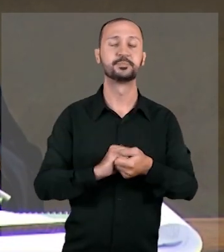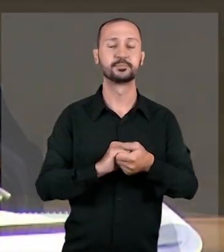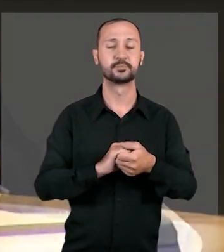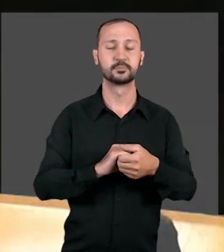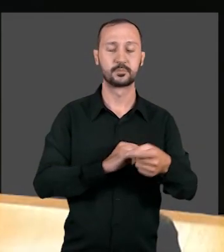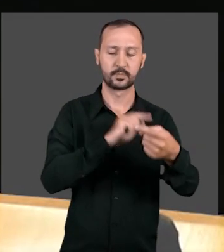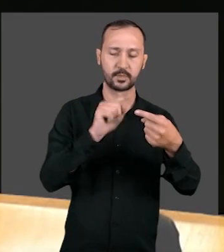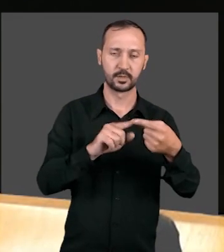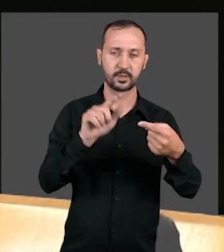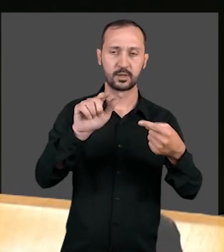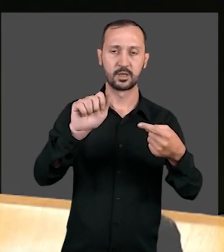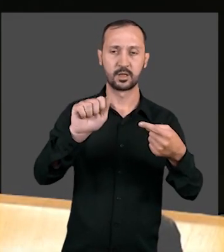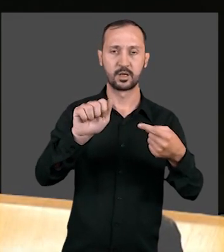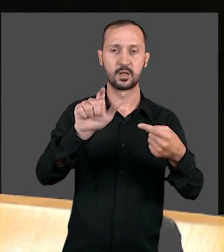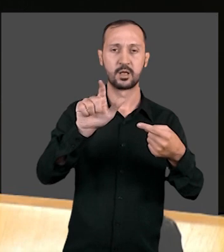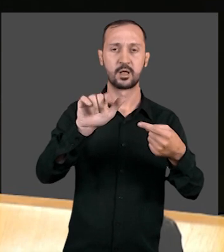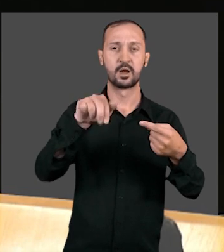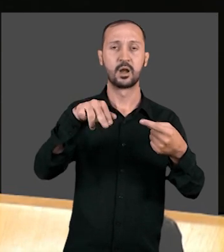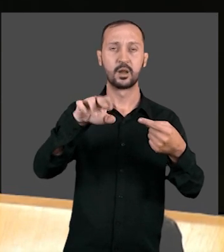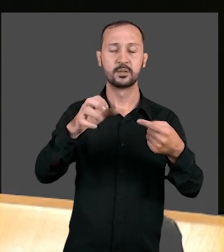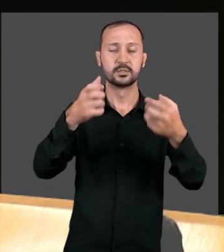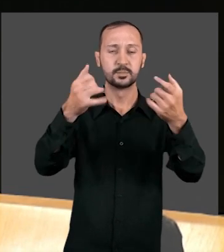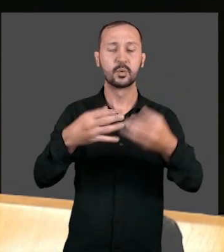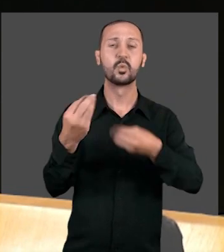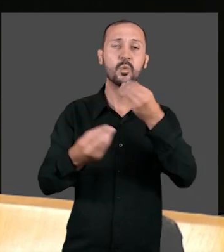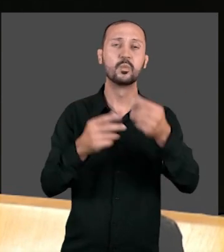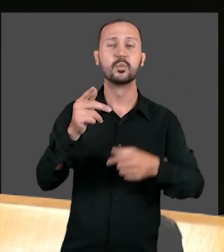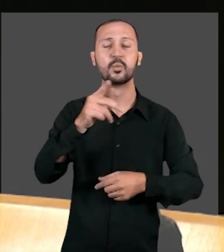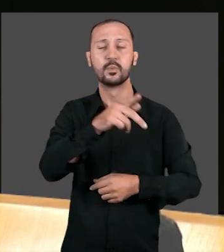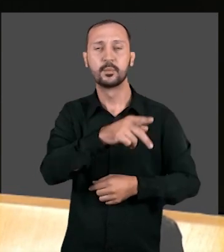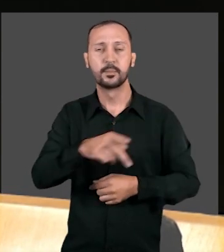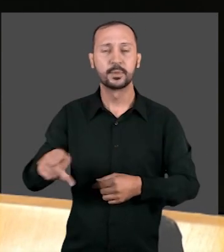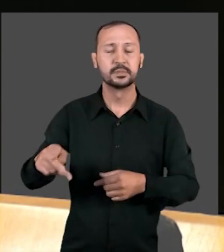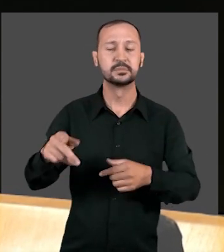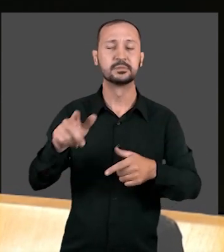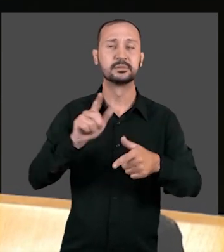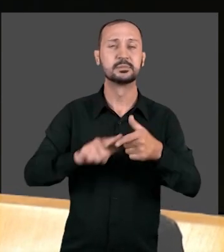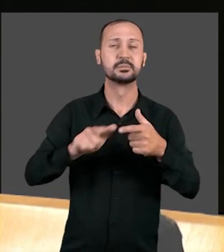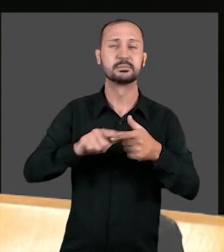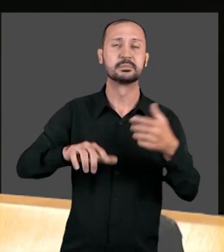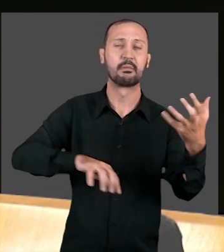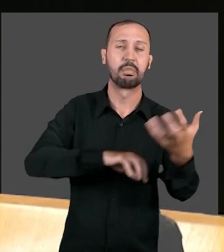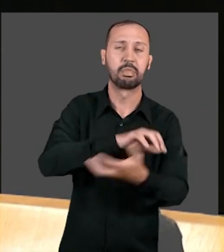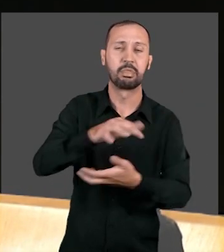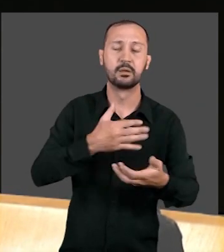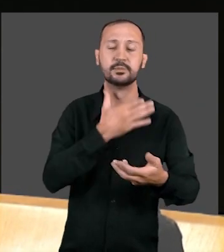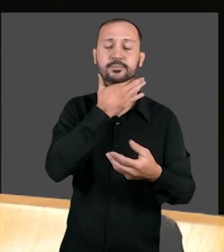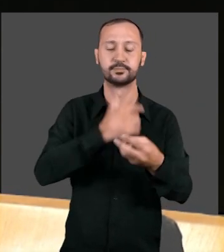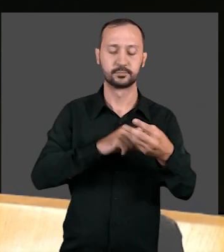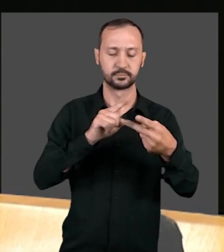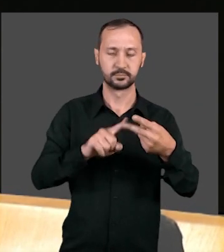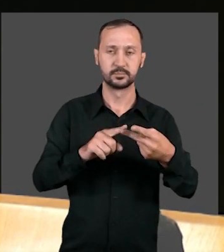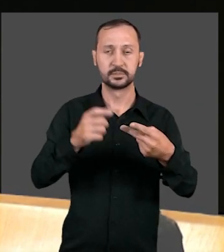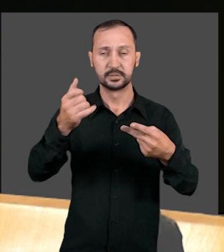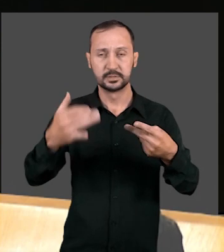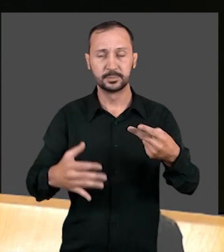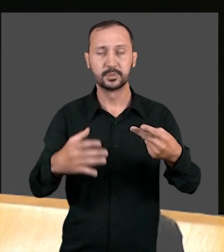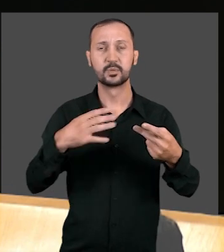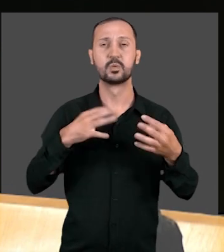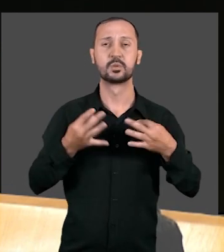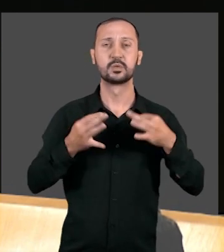A Aline falou sobre a crise do presidencialismo. O Richard Paquin falou sobre